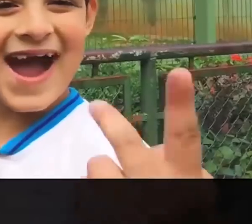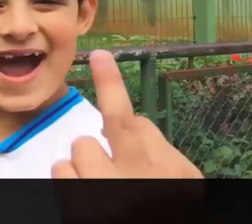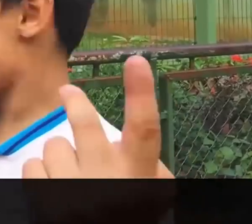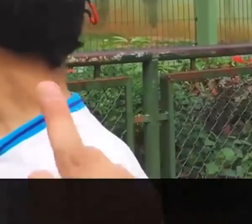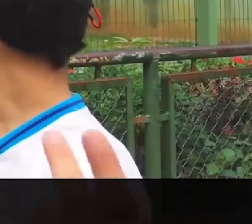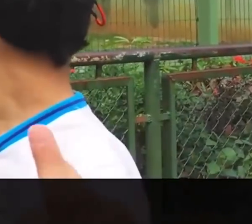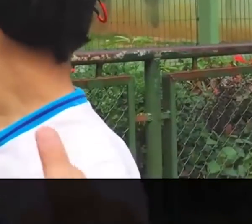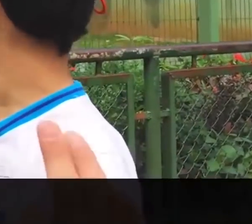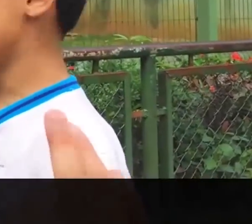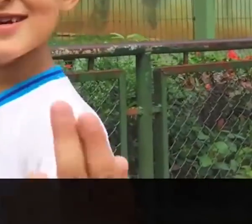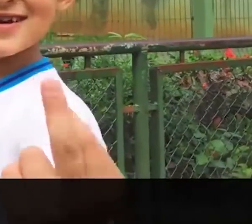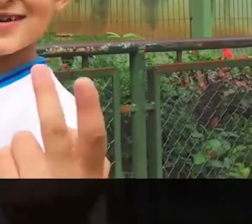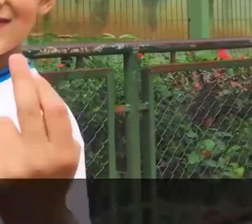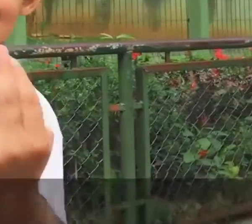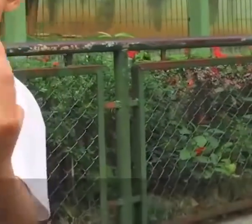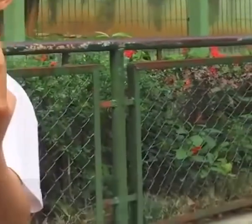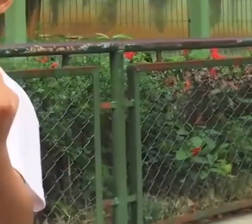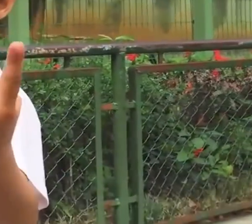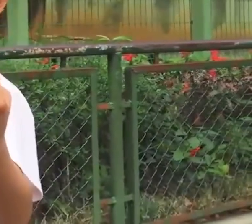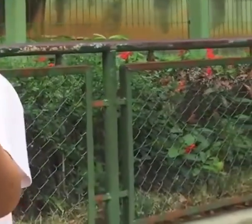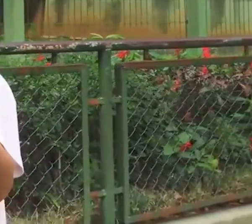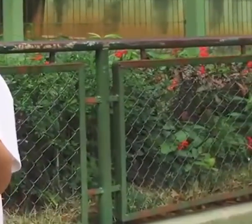Olha, igual a camisa da Pro.